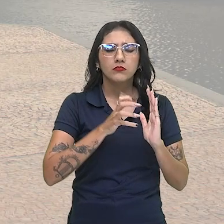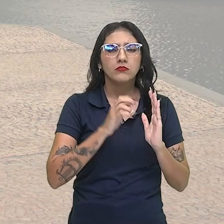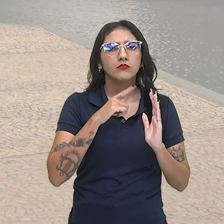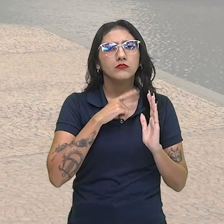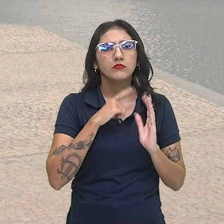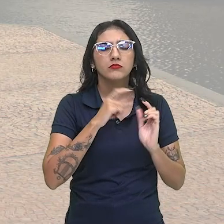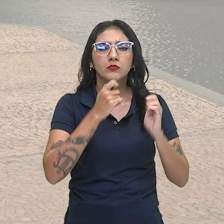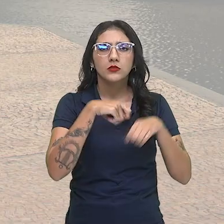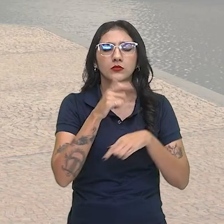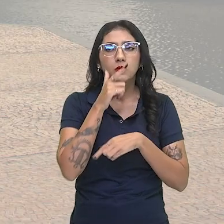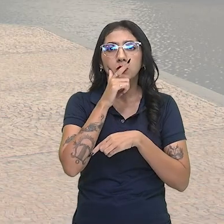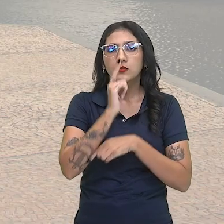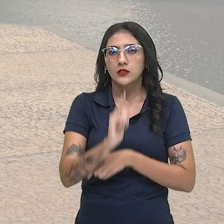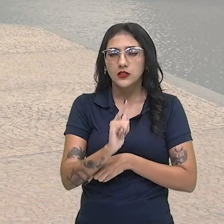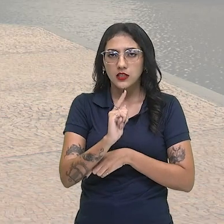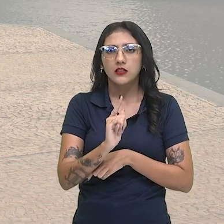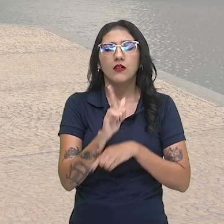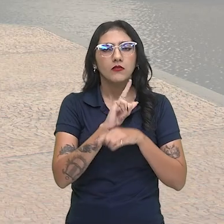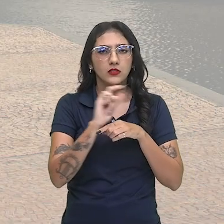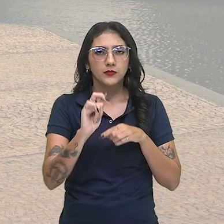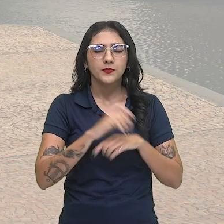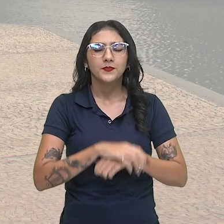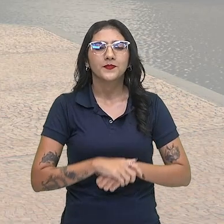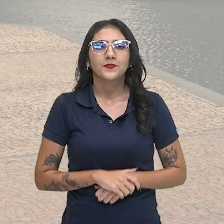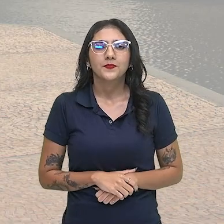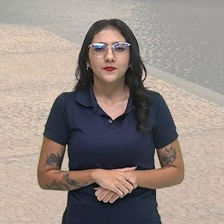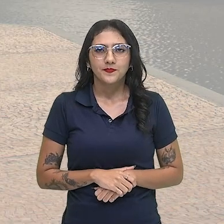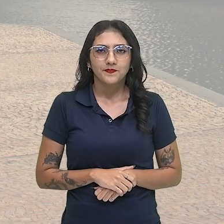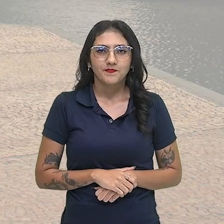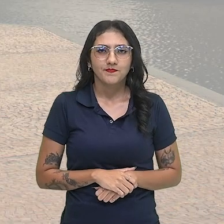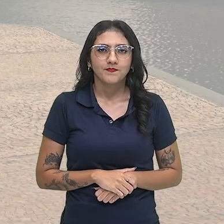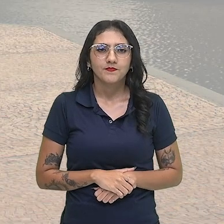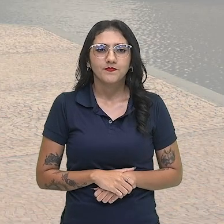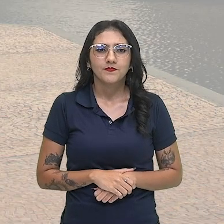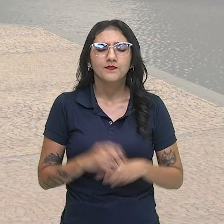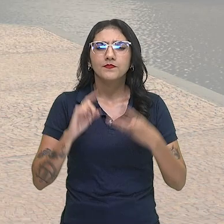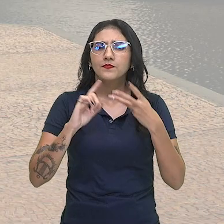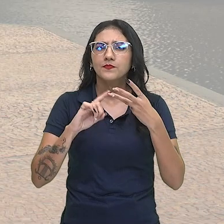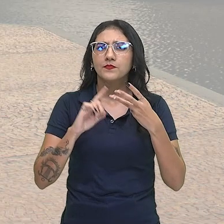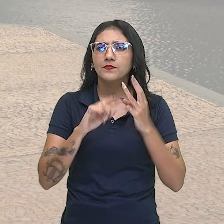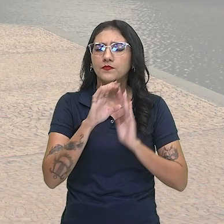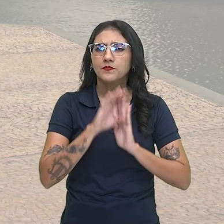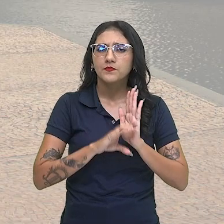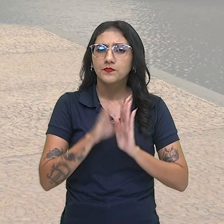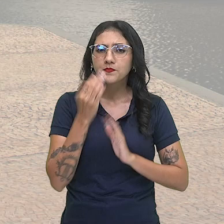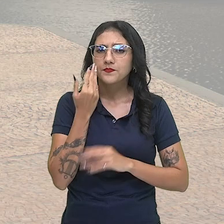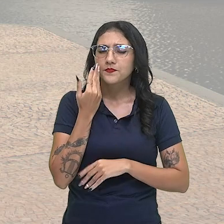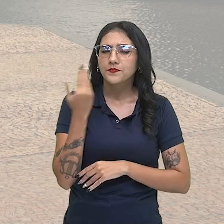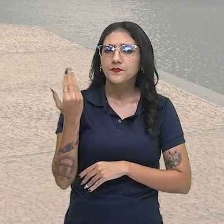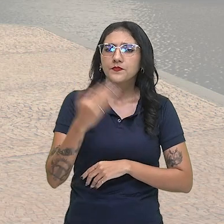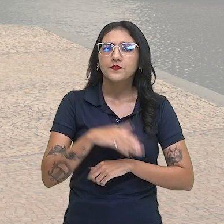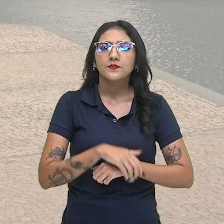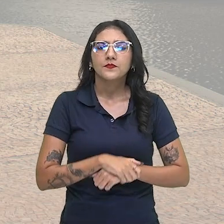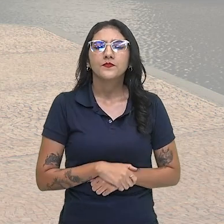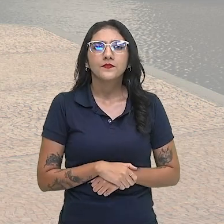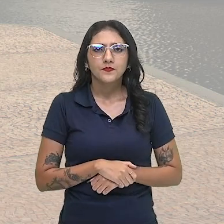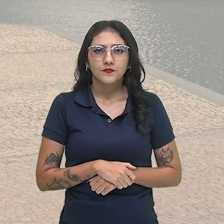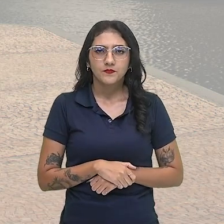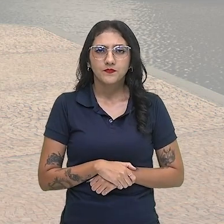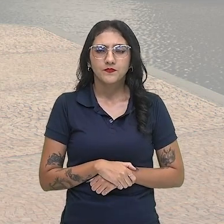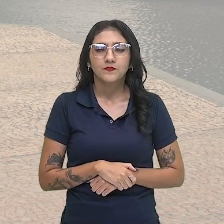o poder ou buscar a conquistar esse poder. E Estado, o que é o Estado? O Estado, ele é o